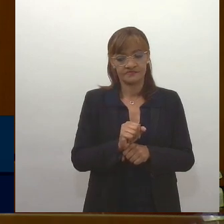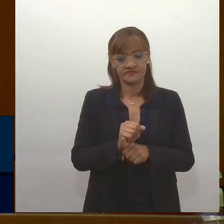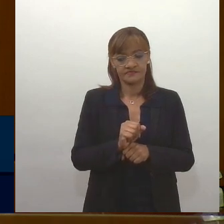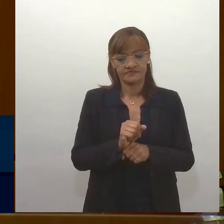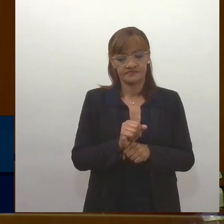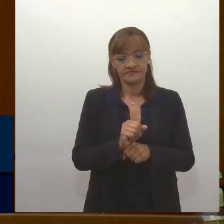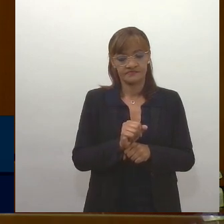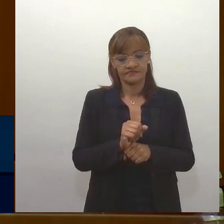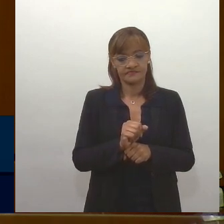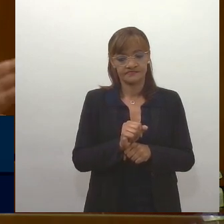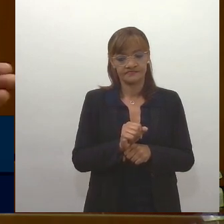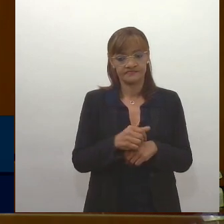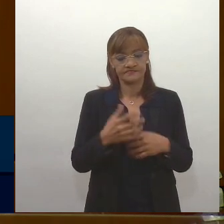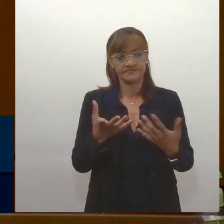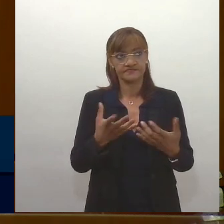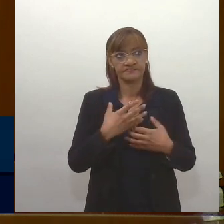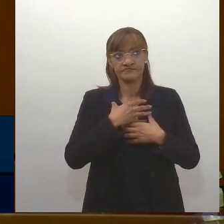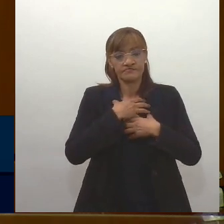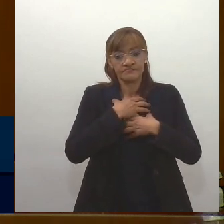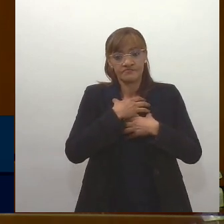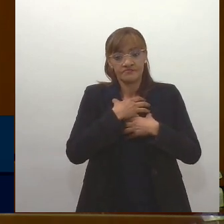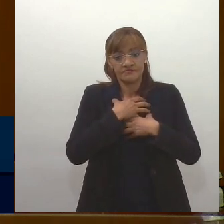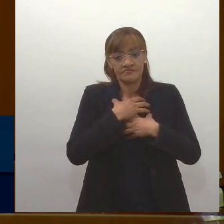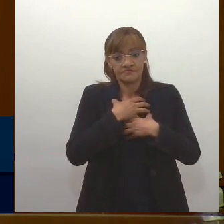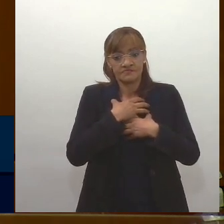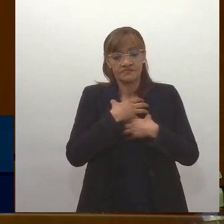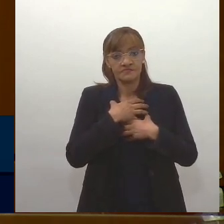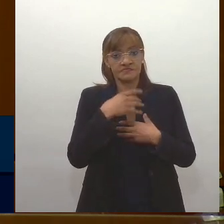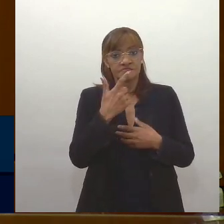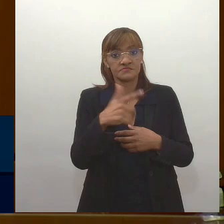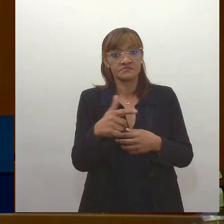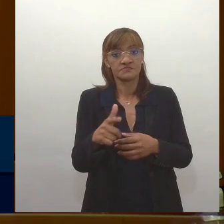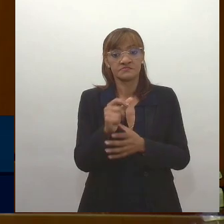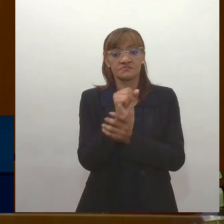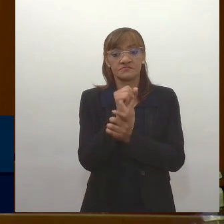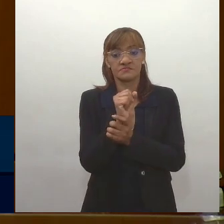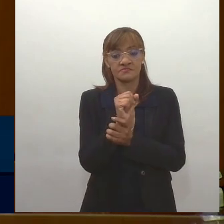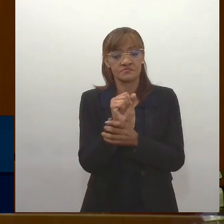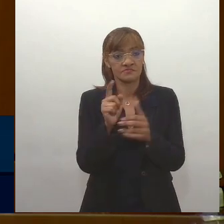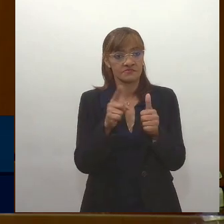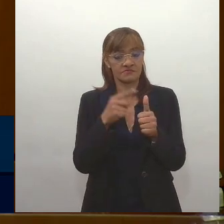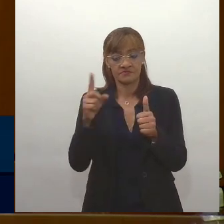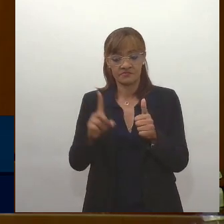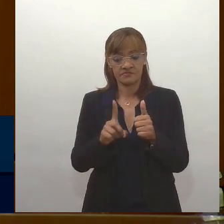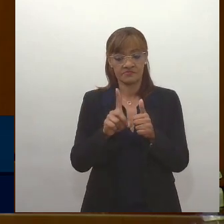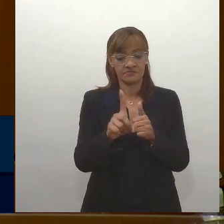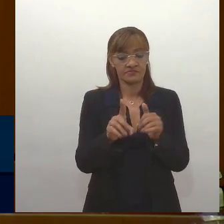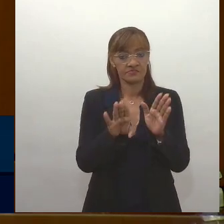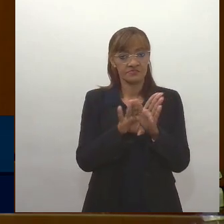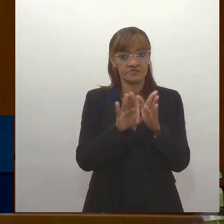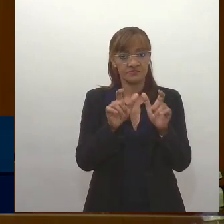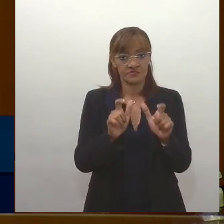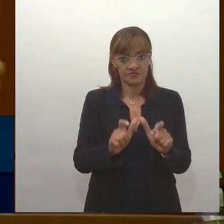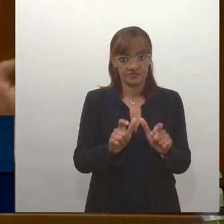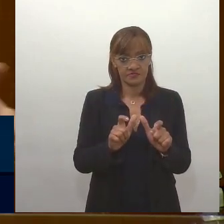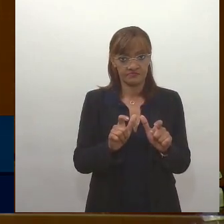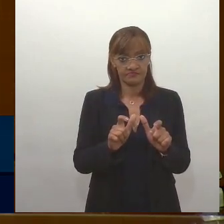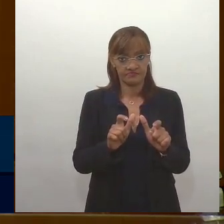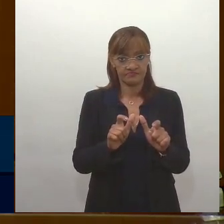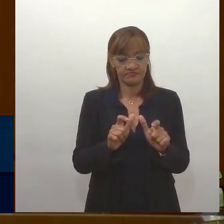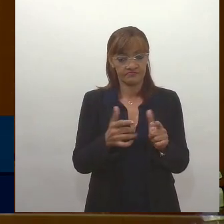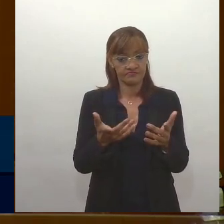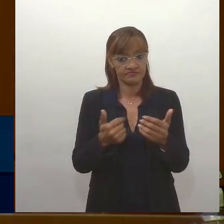sentem desprotegidas primeiro já no atendimento e aí o que é que acontece não é mais um